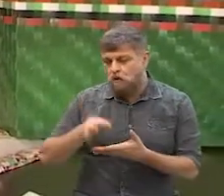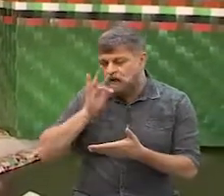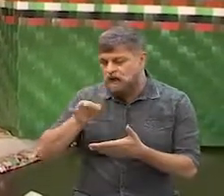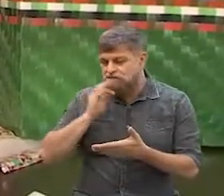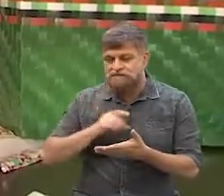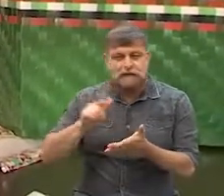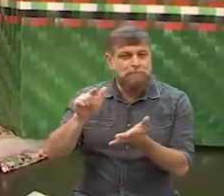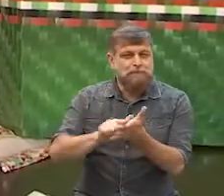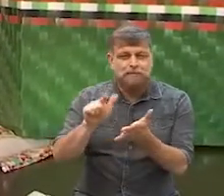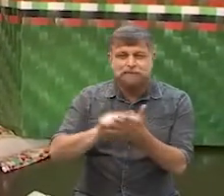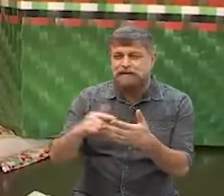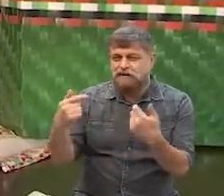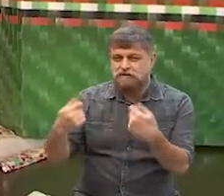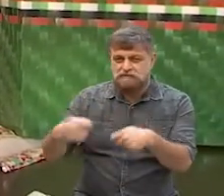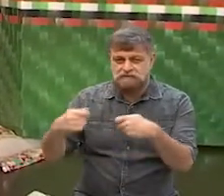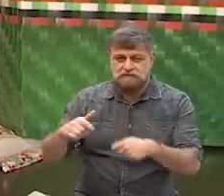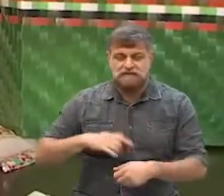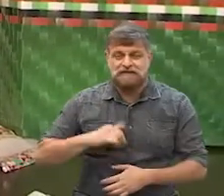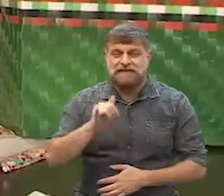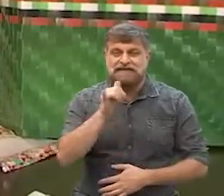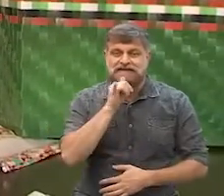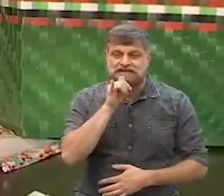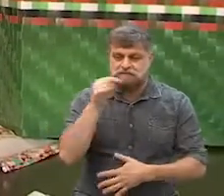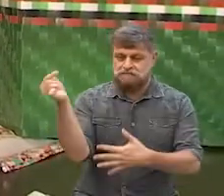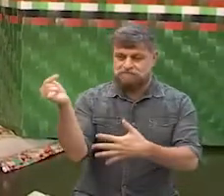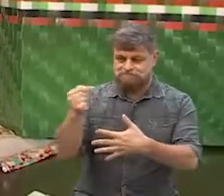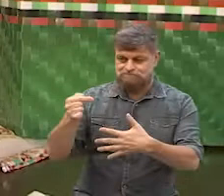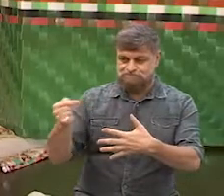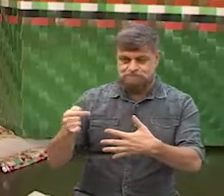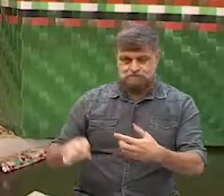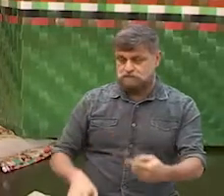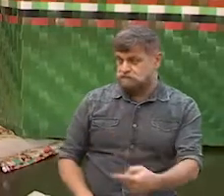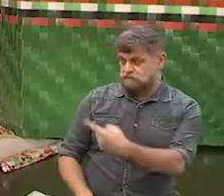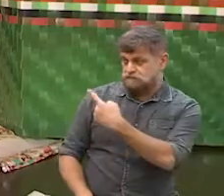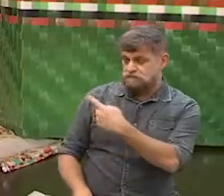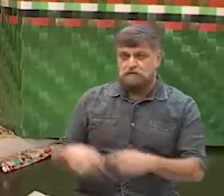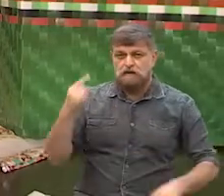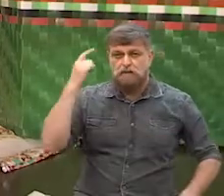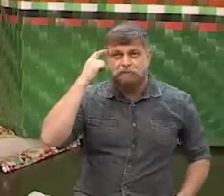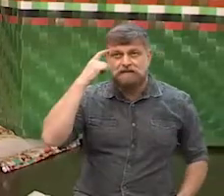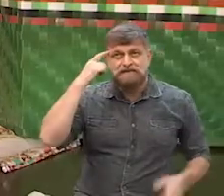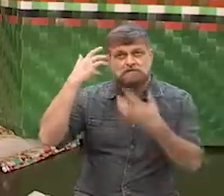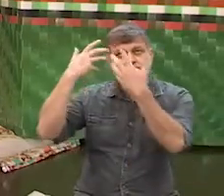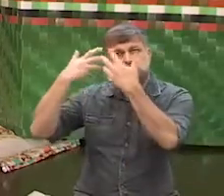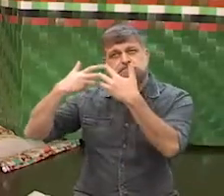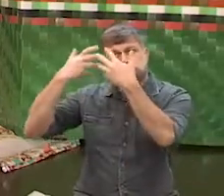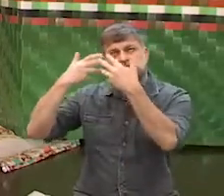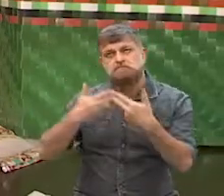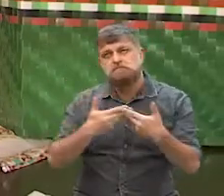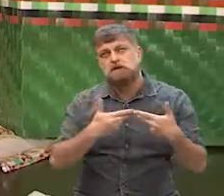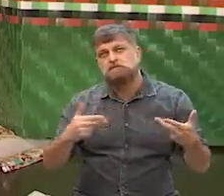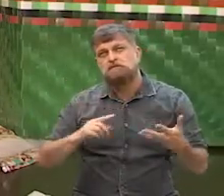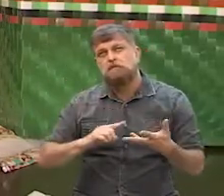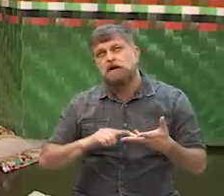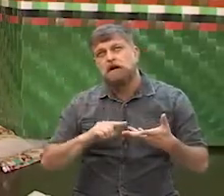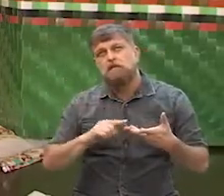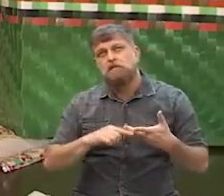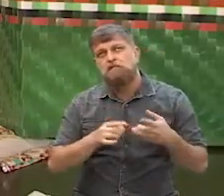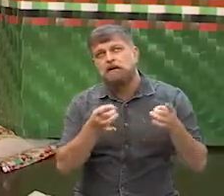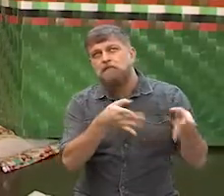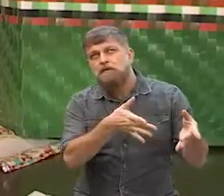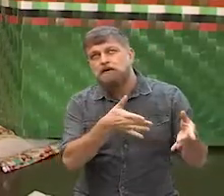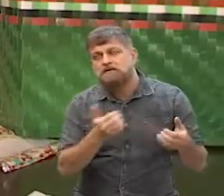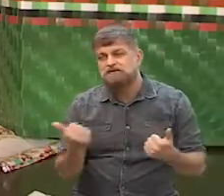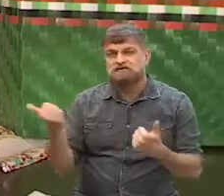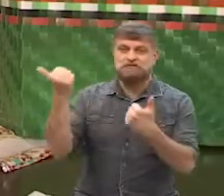Então aqui estão alguns poucos exemplos de você ir pensando e substituindo as coisas que são descartáveis por